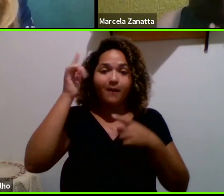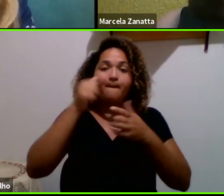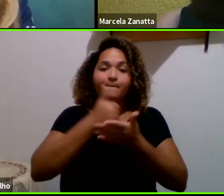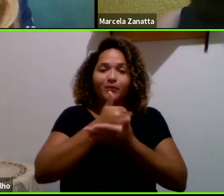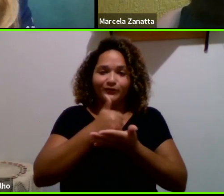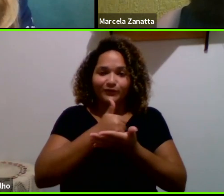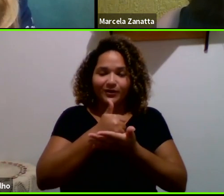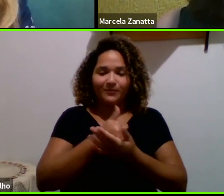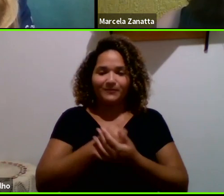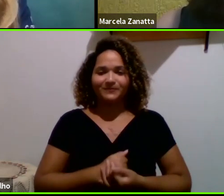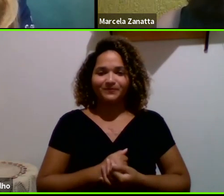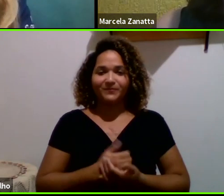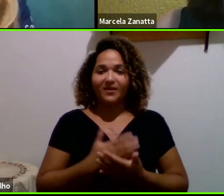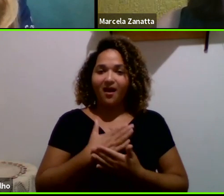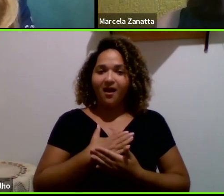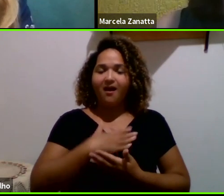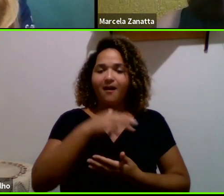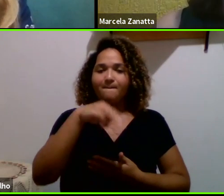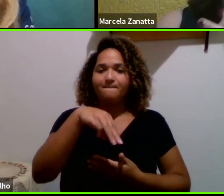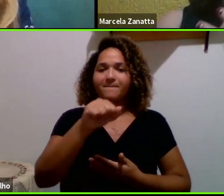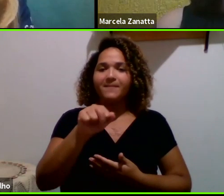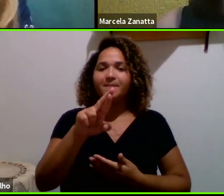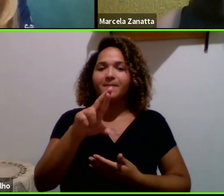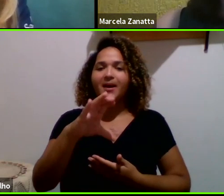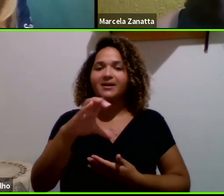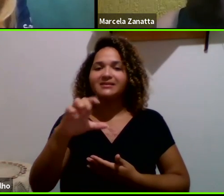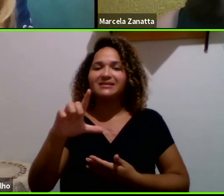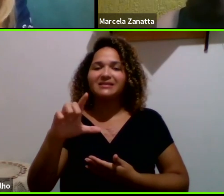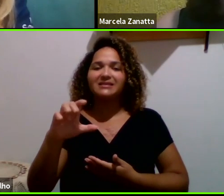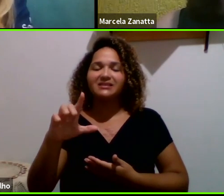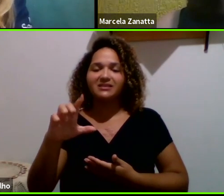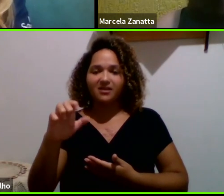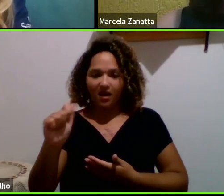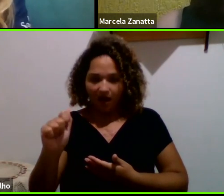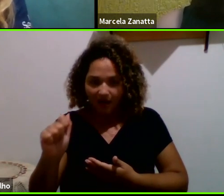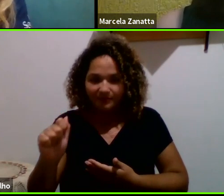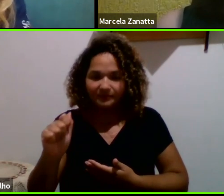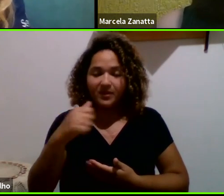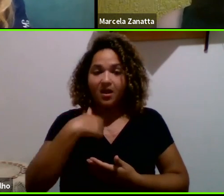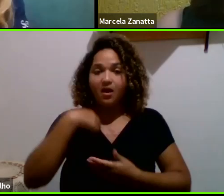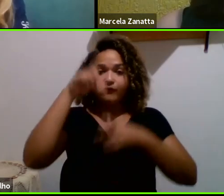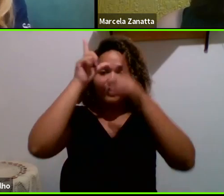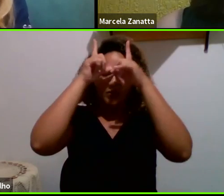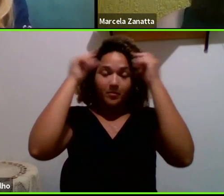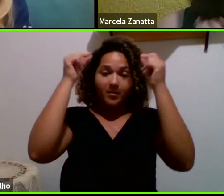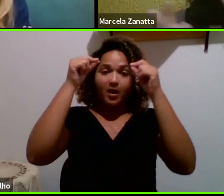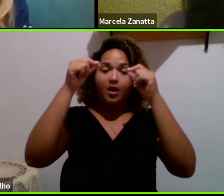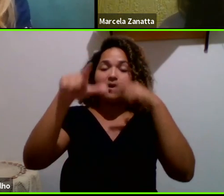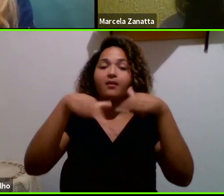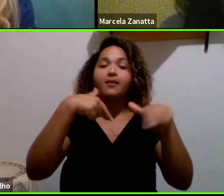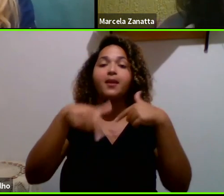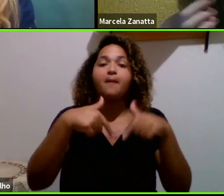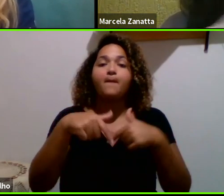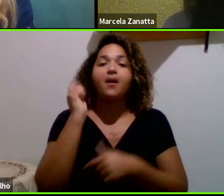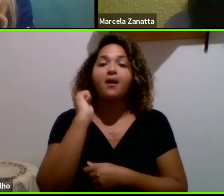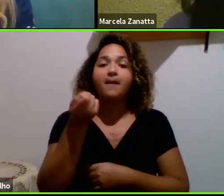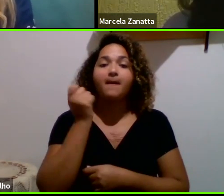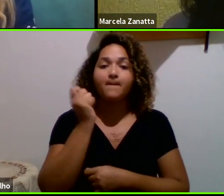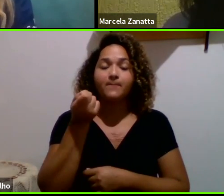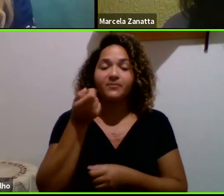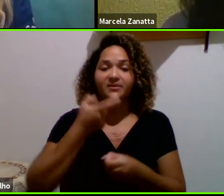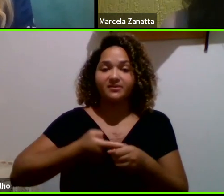Marcela Zanata, eu sou enfermeira obstetra, trabalho aqui na região de Campinas, na assistência a partos hospitalares